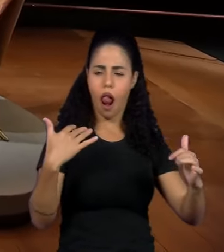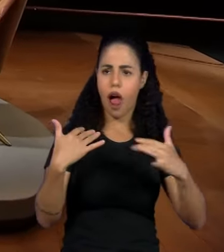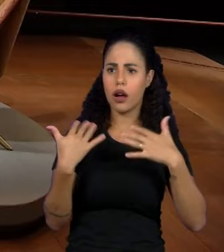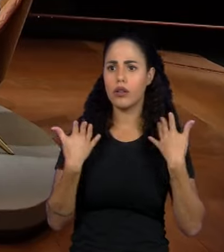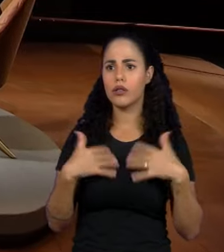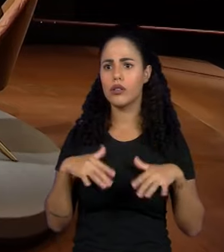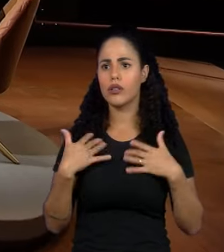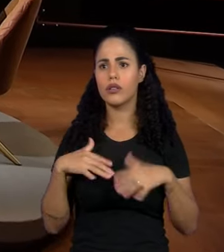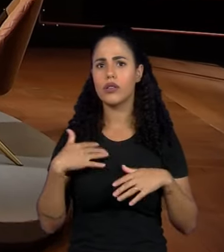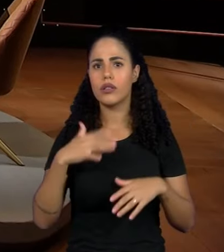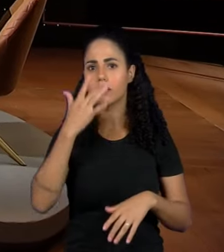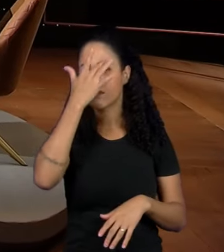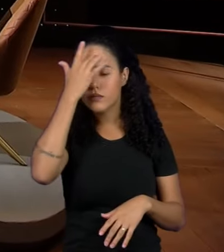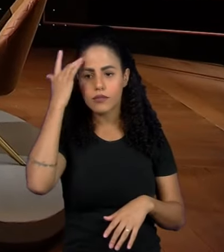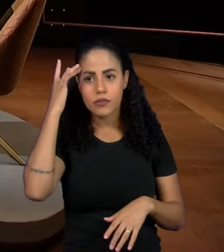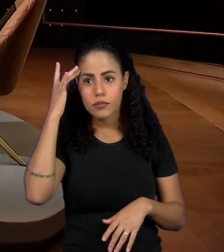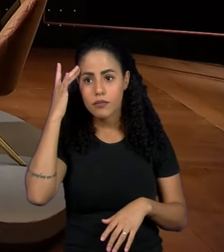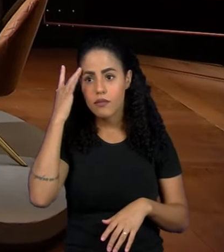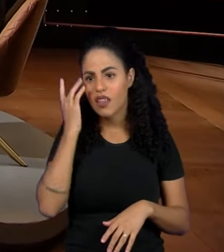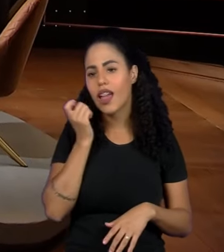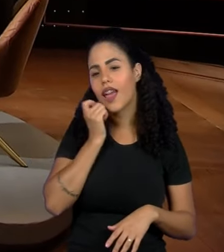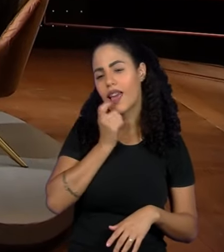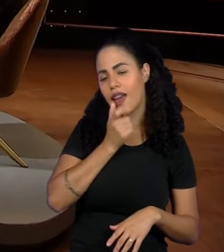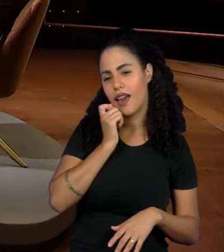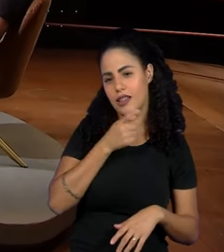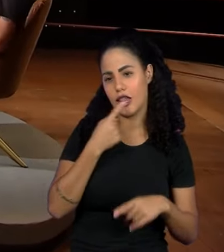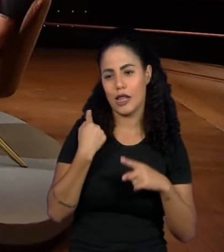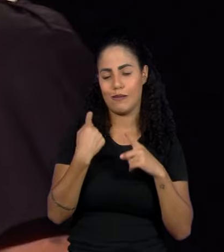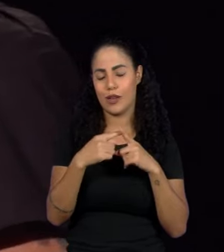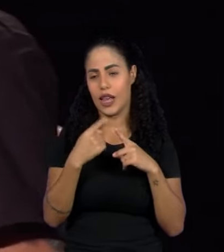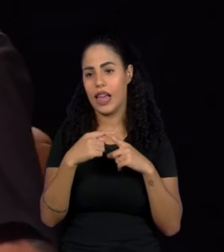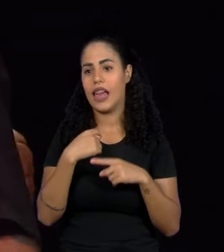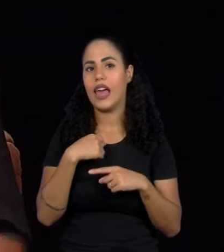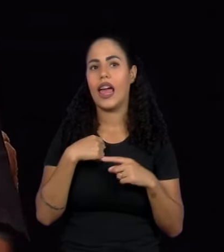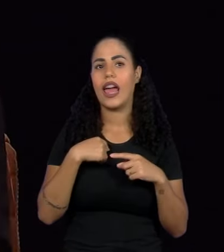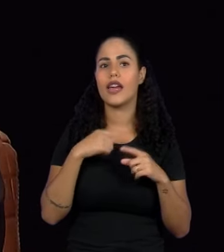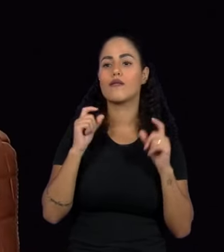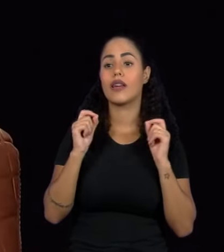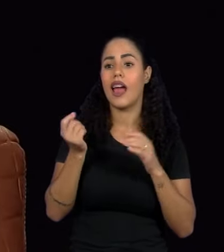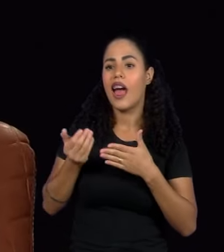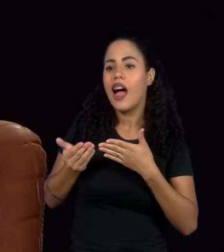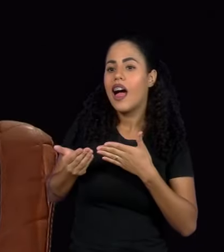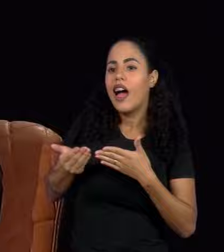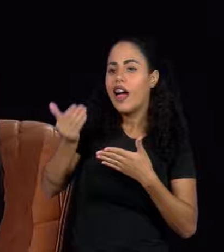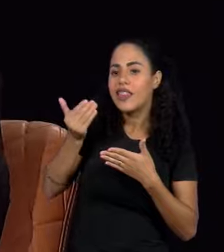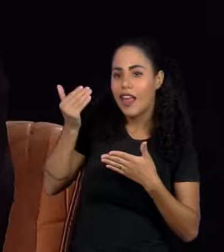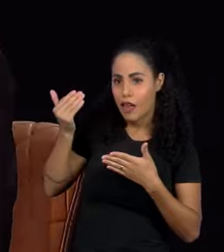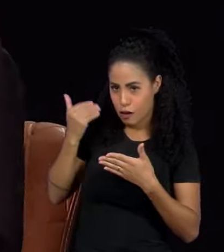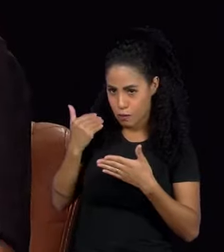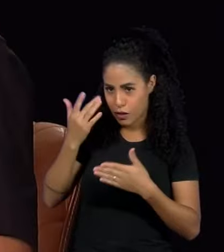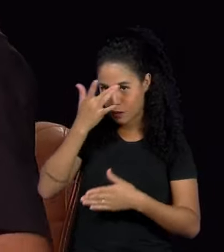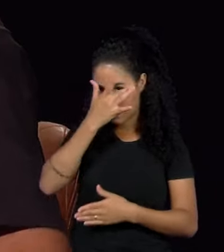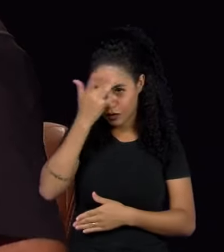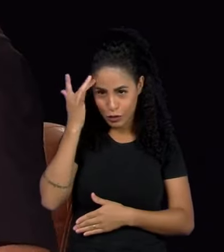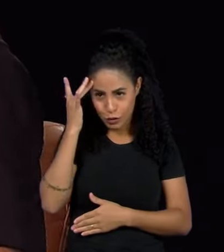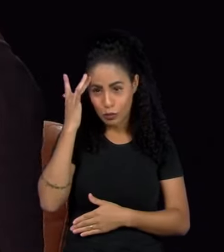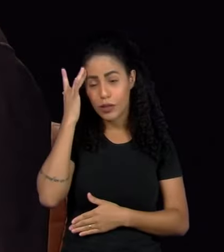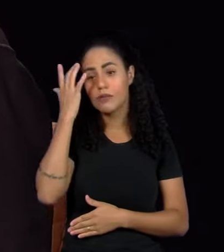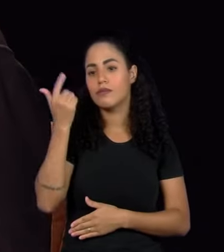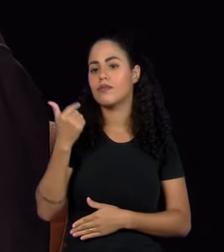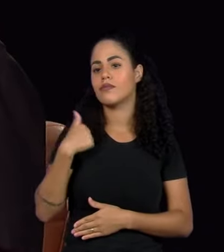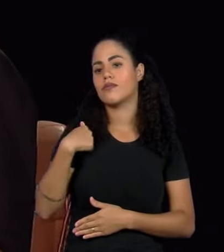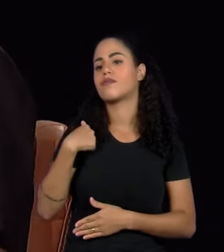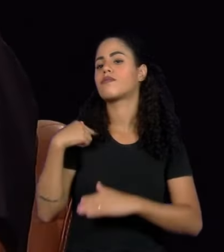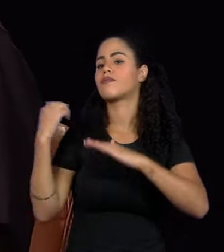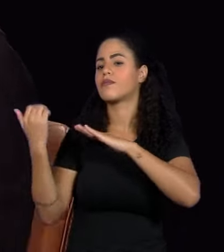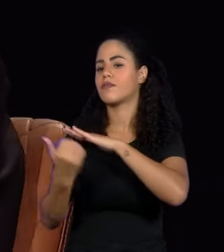As pessoas... Teve até uma coisa engraçada, né? Um puta fora que eu dei. Porque é o seguinte, na época, a nossa empresária, ela conseguiu um apoio... Eu não vou falar o